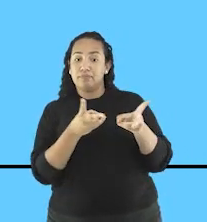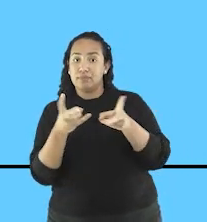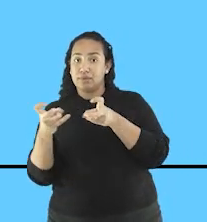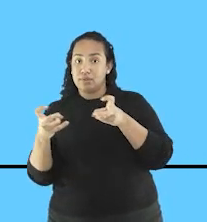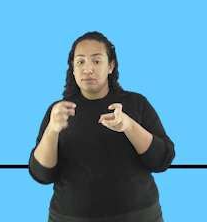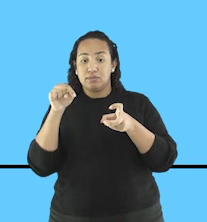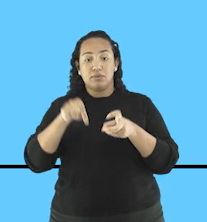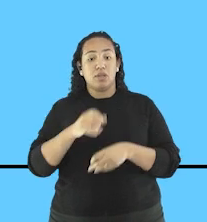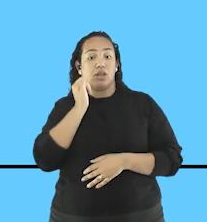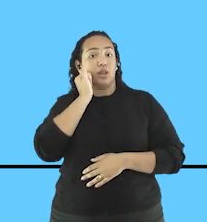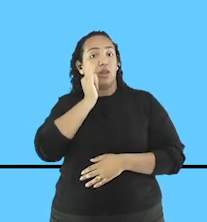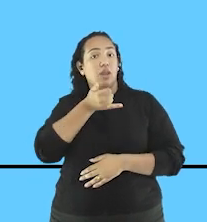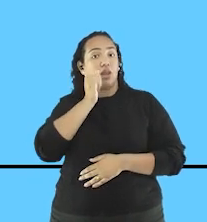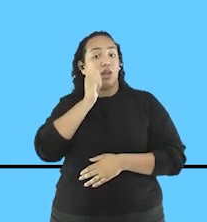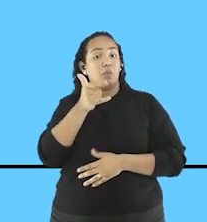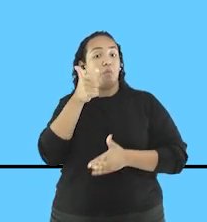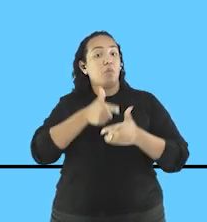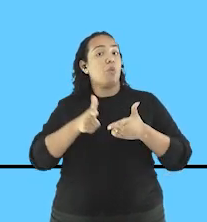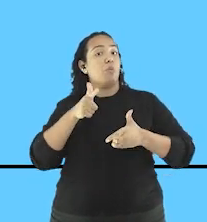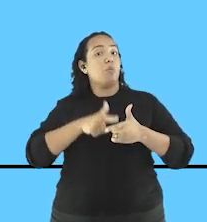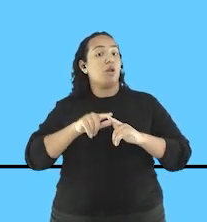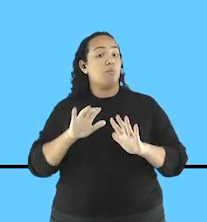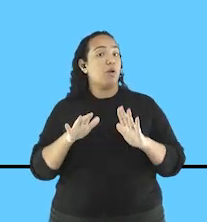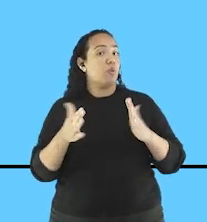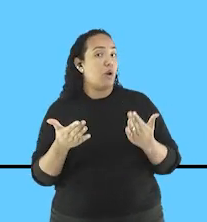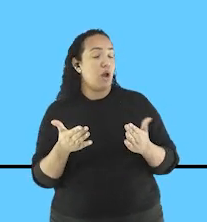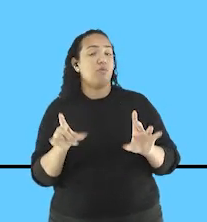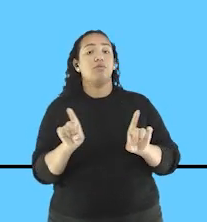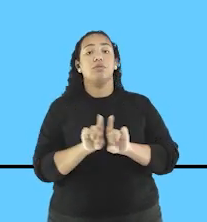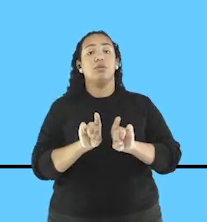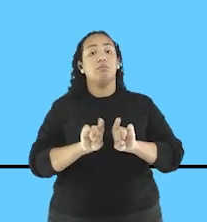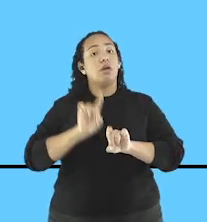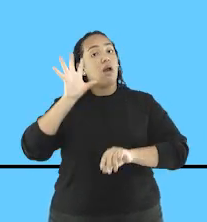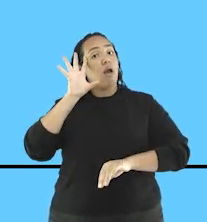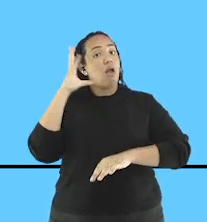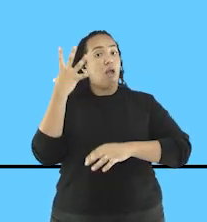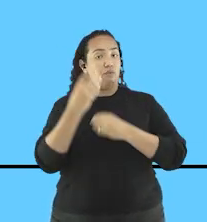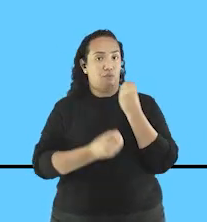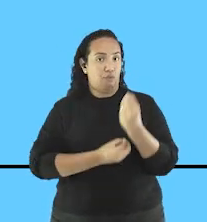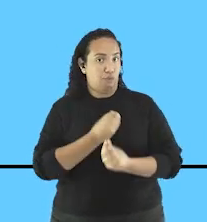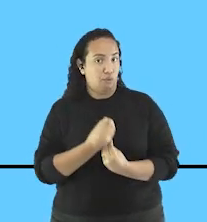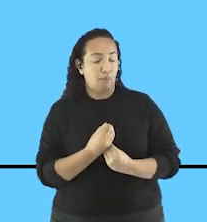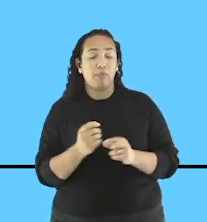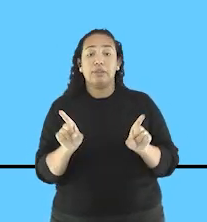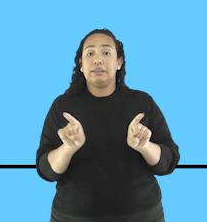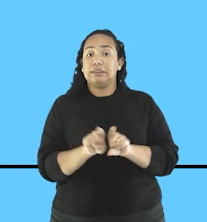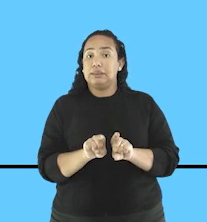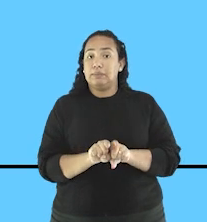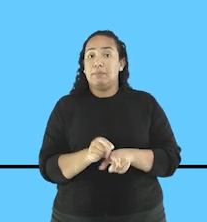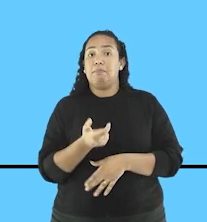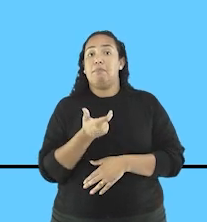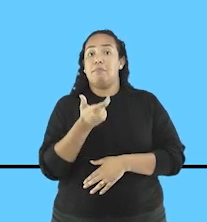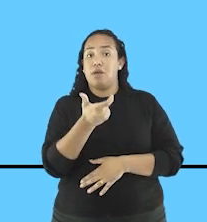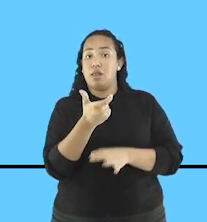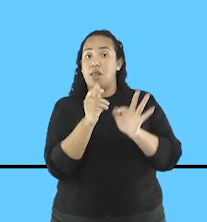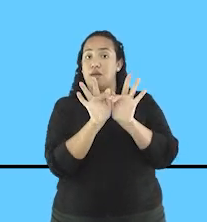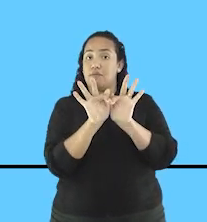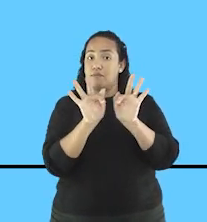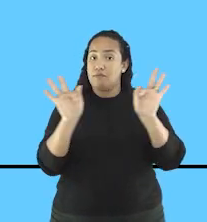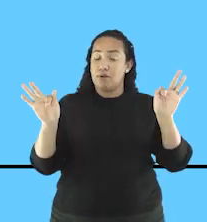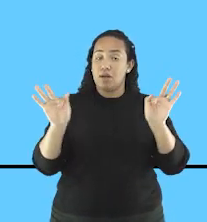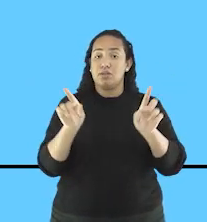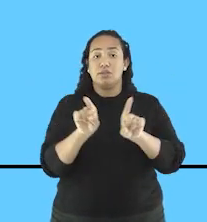conflito gerador de uma narrativa ficcional e sua resolução, além de palavras, expressões e frases